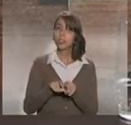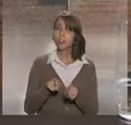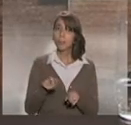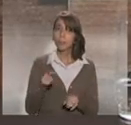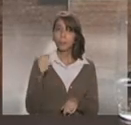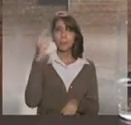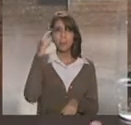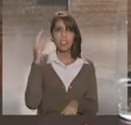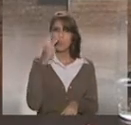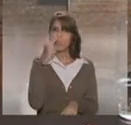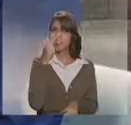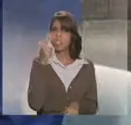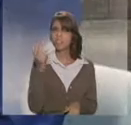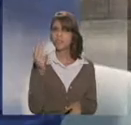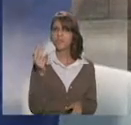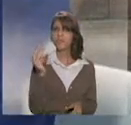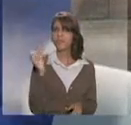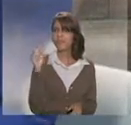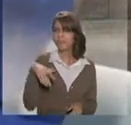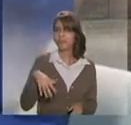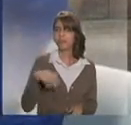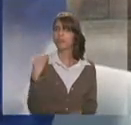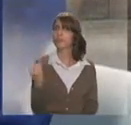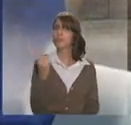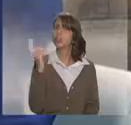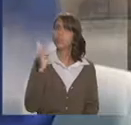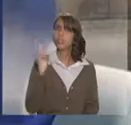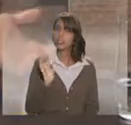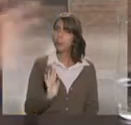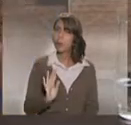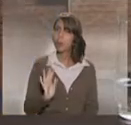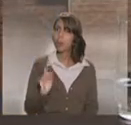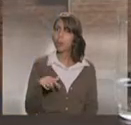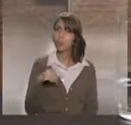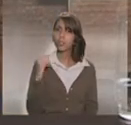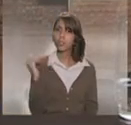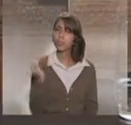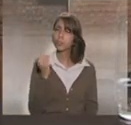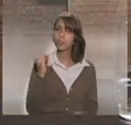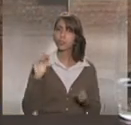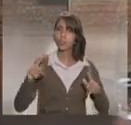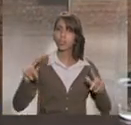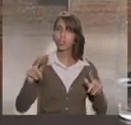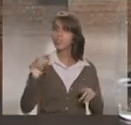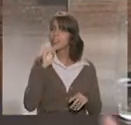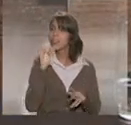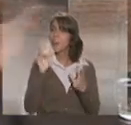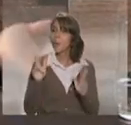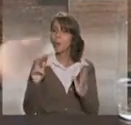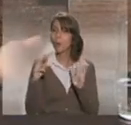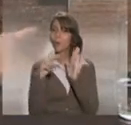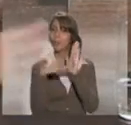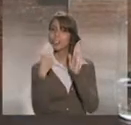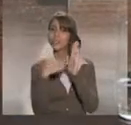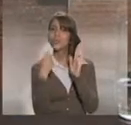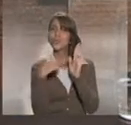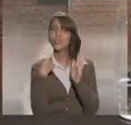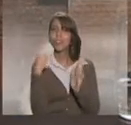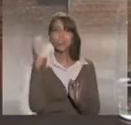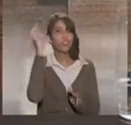pejorativo não é alguém alguém conversar comigo sobre sobre cirurgia capilar